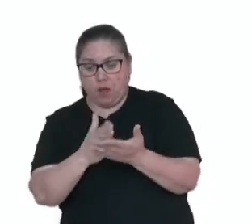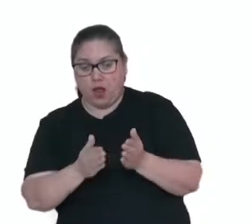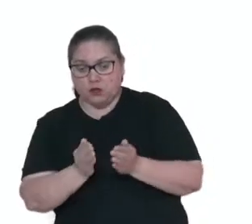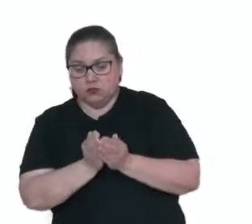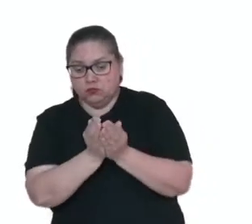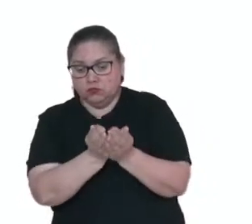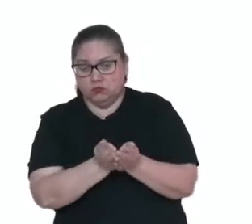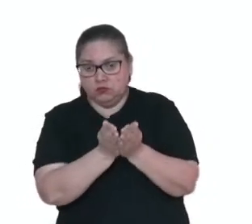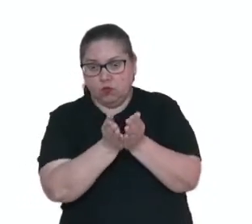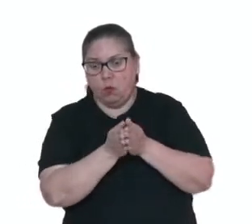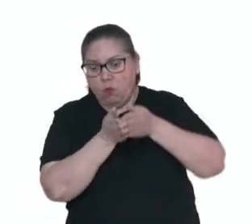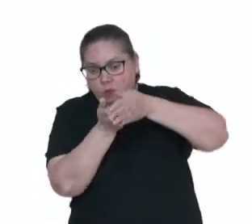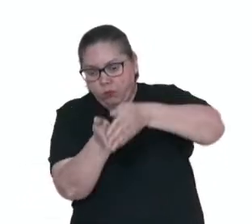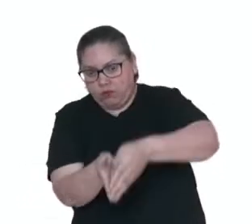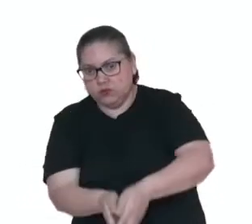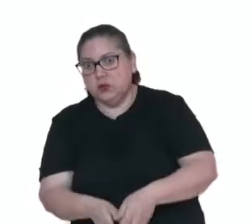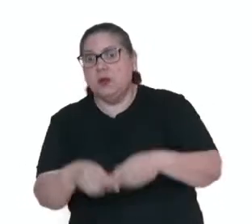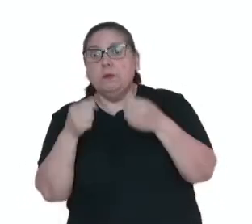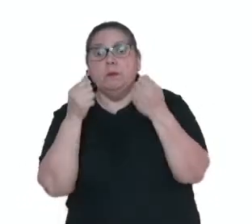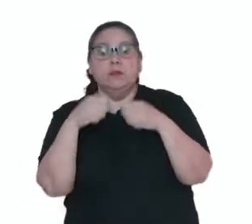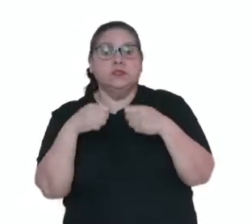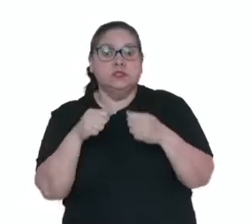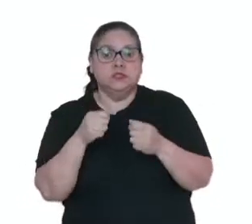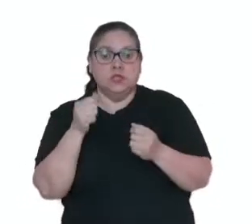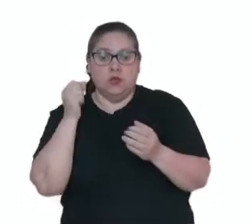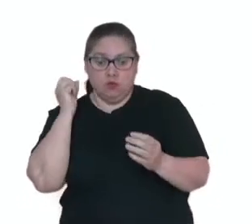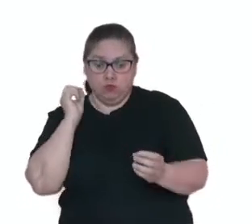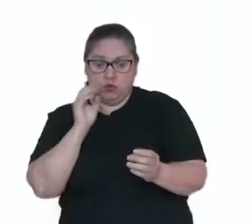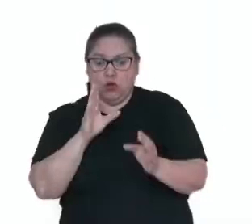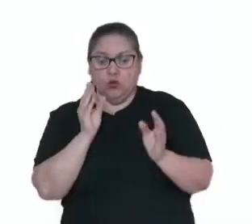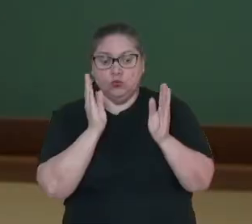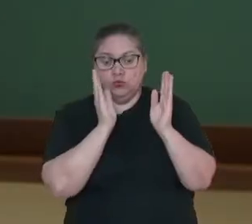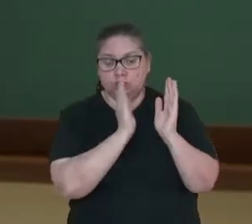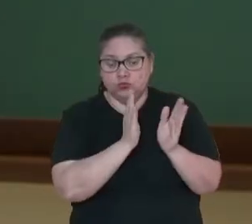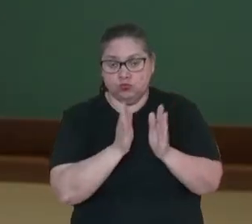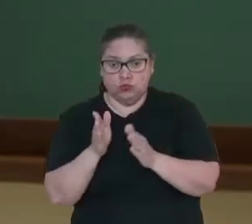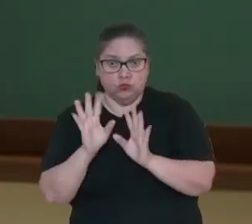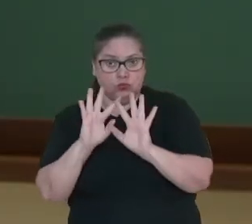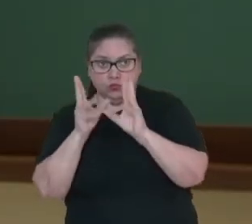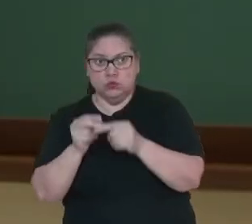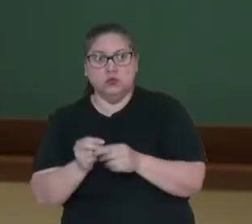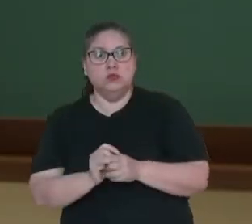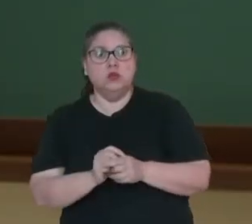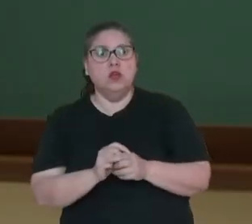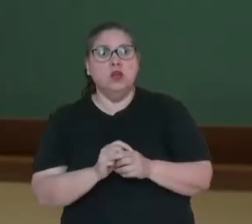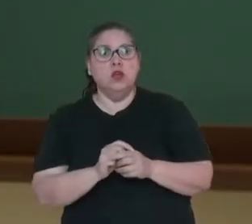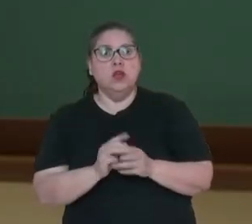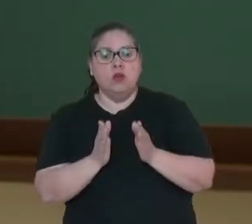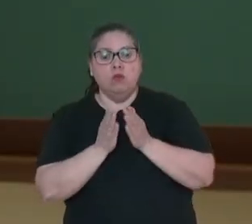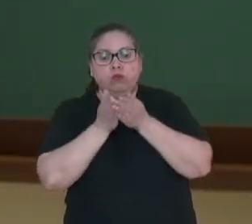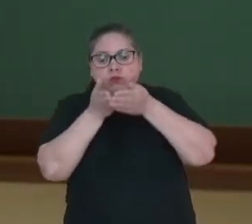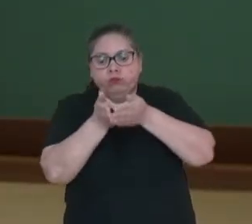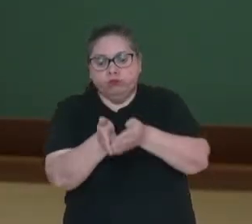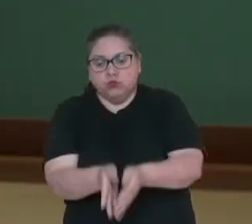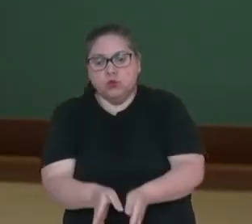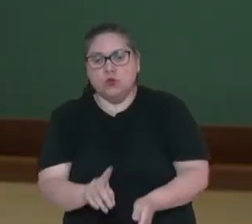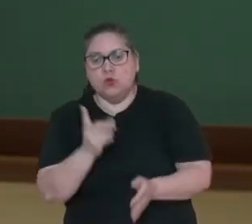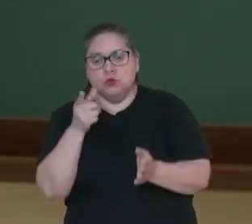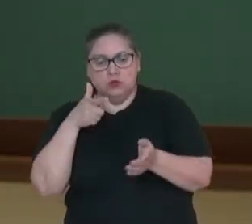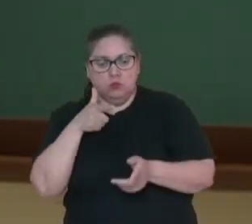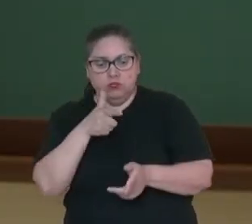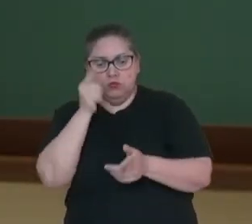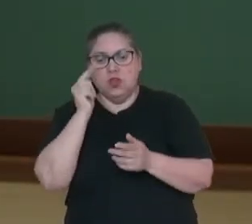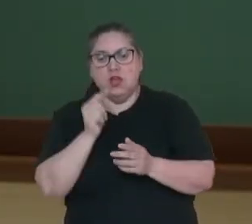navio. Para afundar o navio, você tem que acertar todos os quadradinhos dele. E afundou, quando o